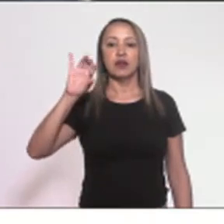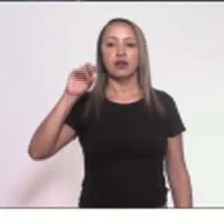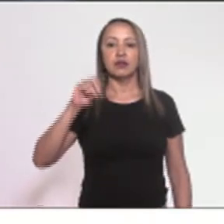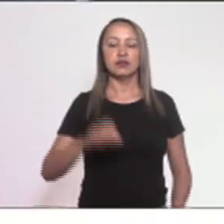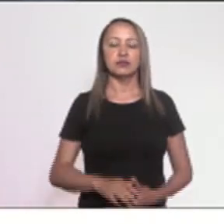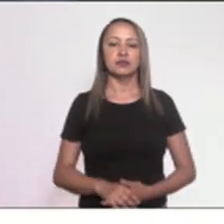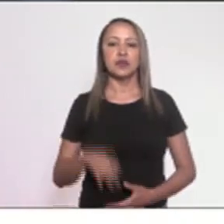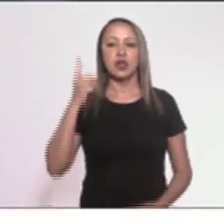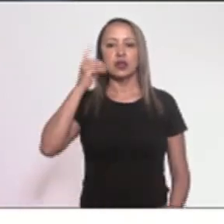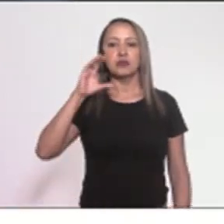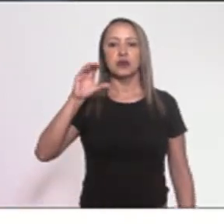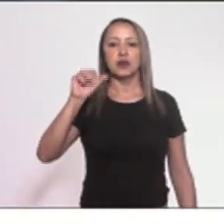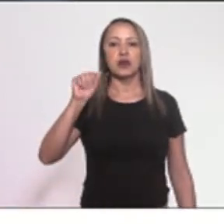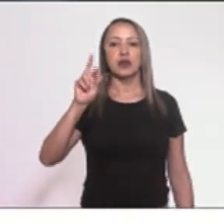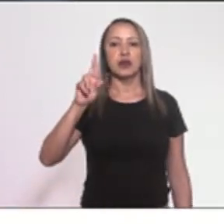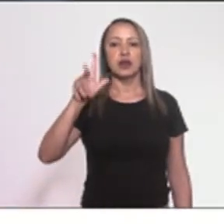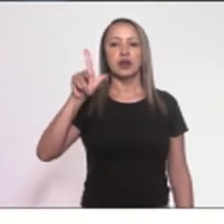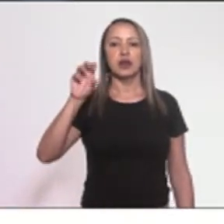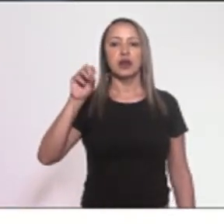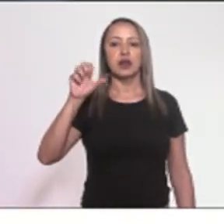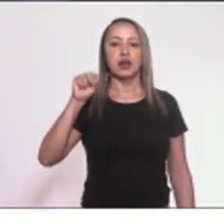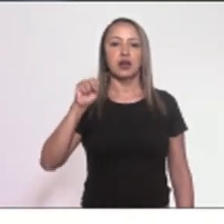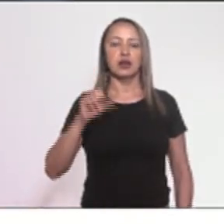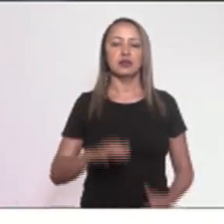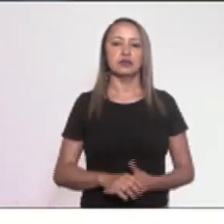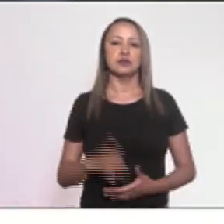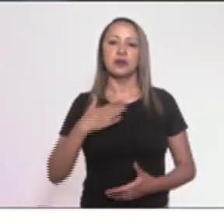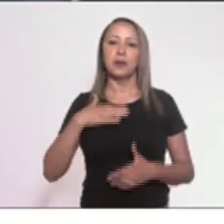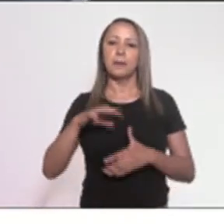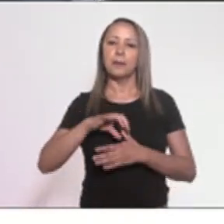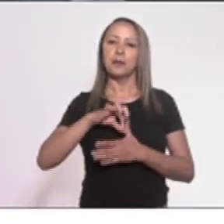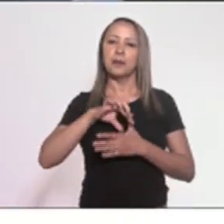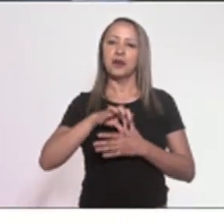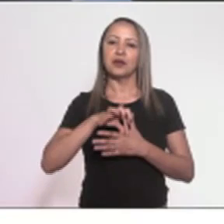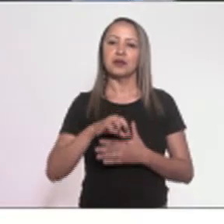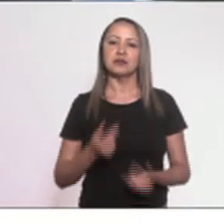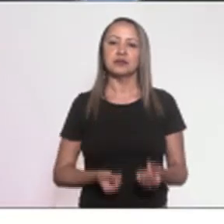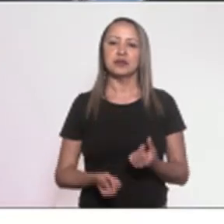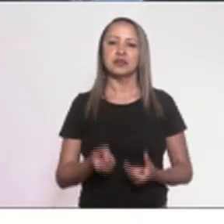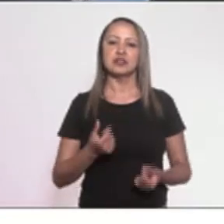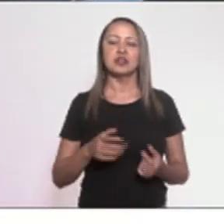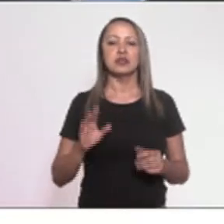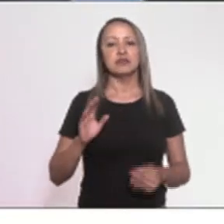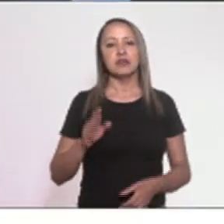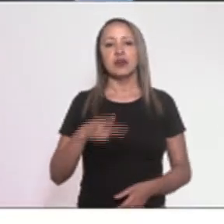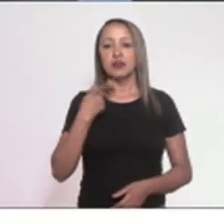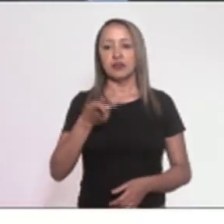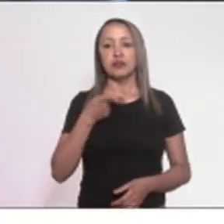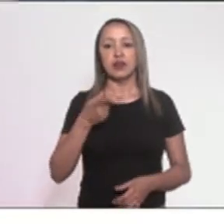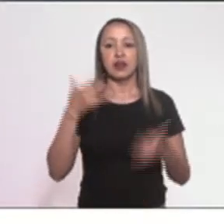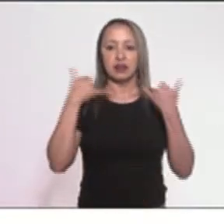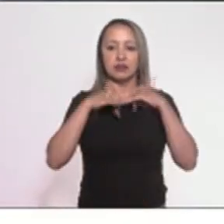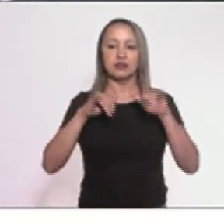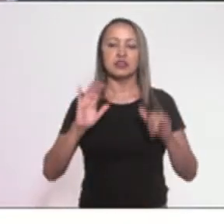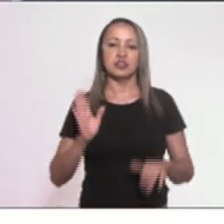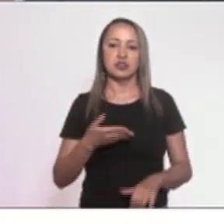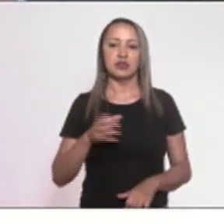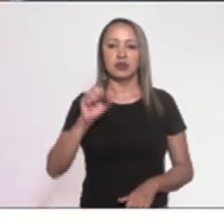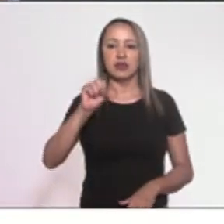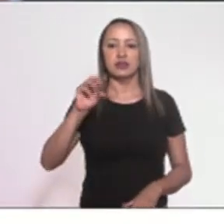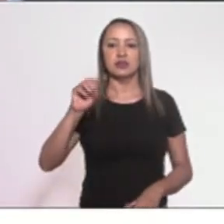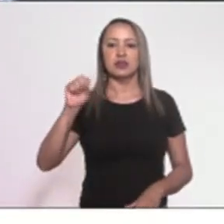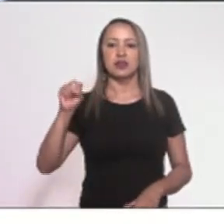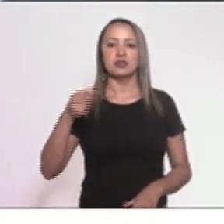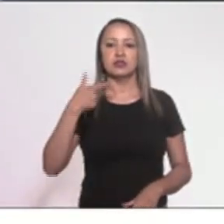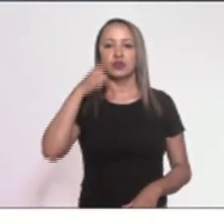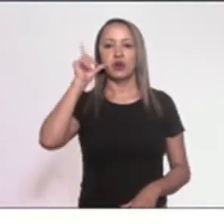Deputado Carlos Mink, meu eterno líder, eu já vou dar notícia do pedido do SOS de ontem. Acho que Vossa Excelência